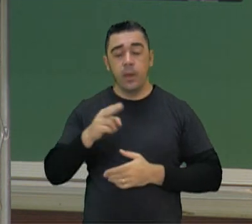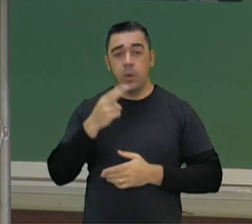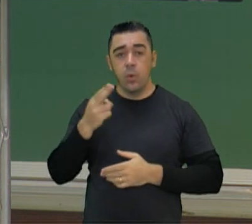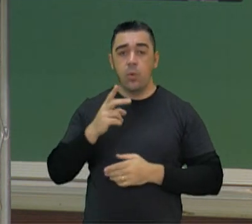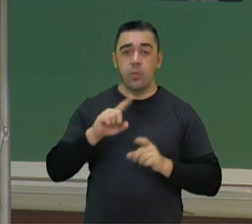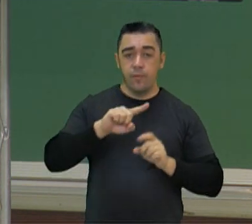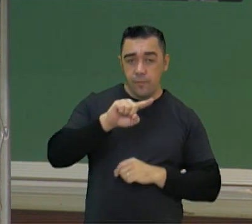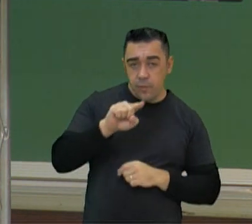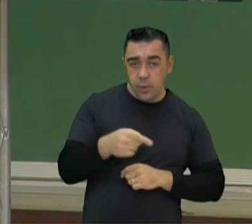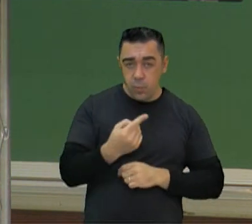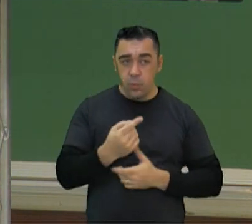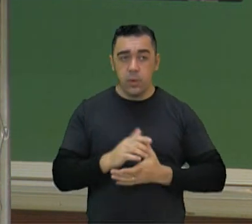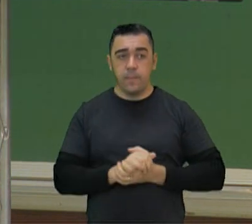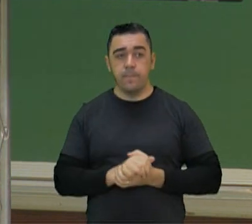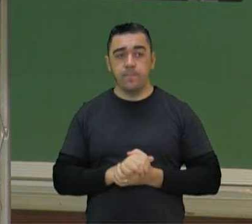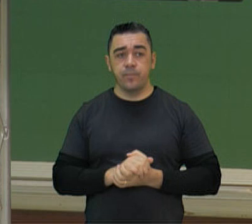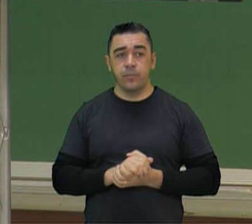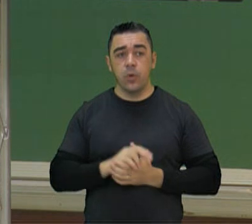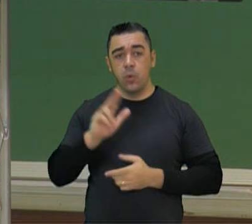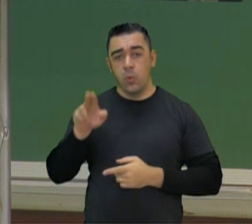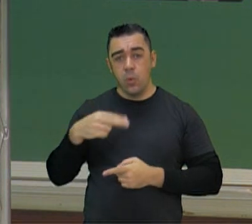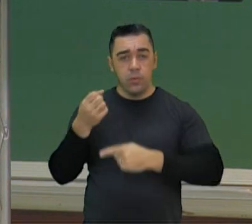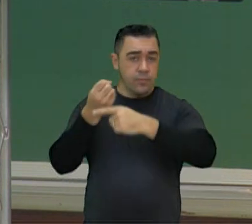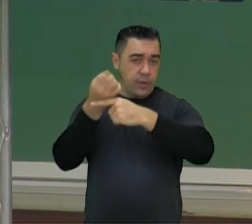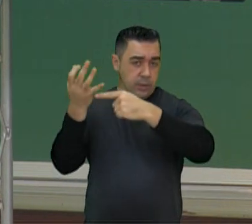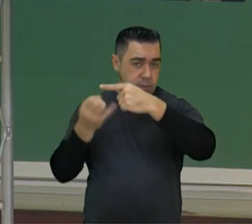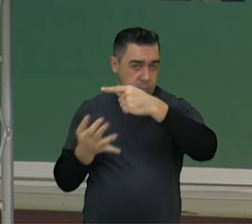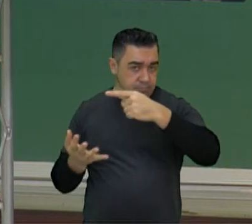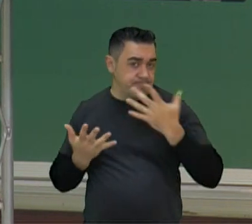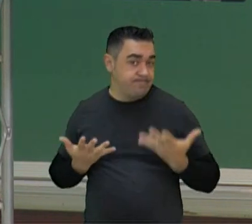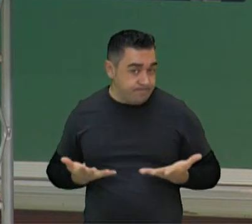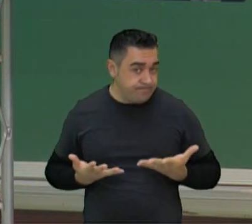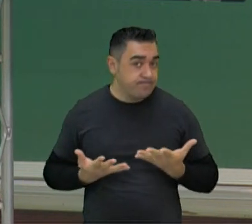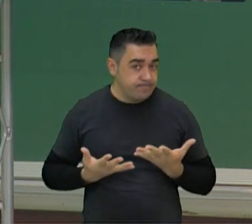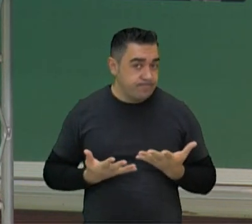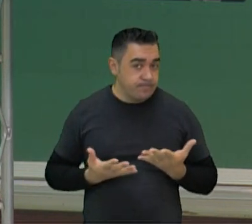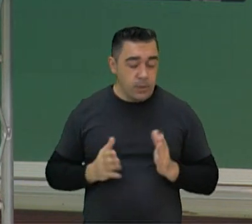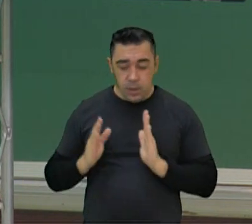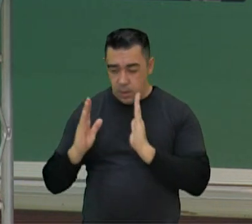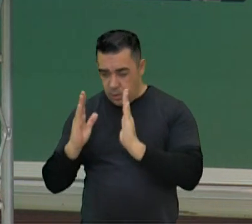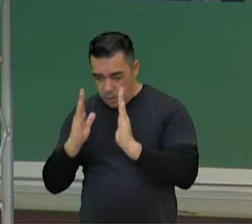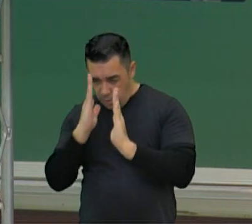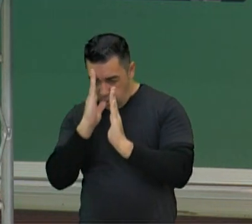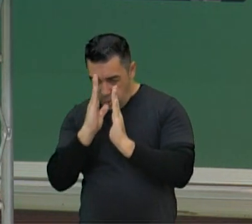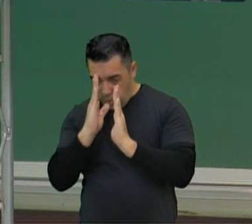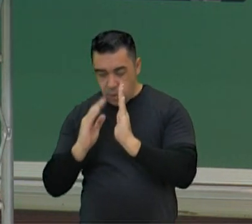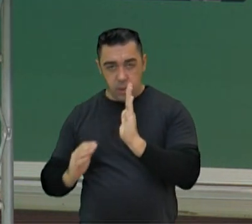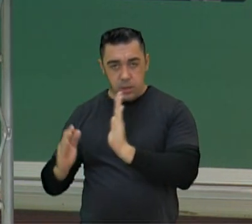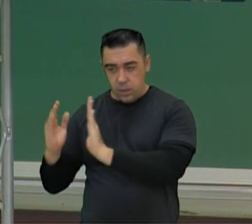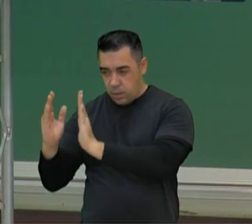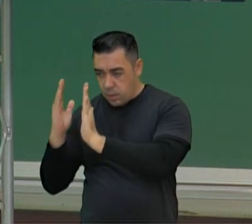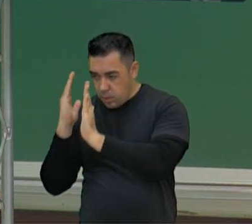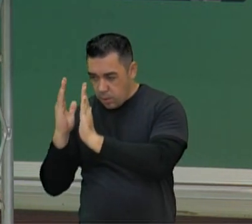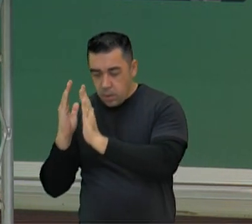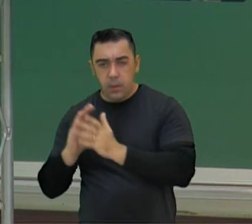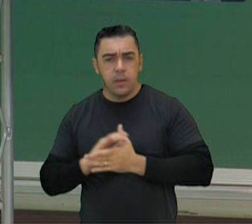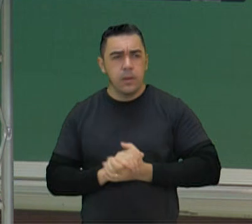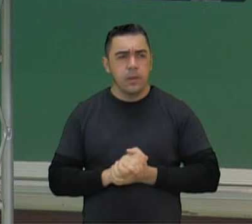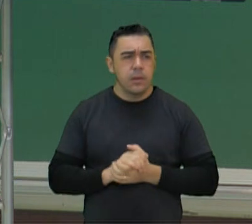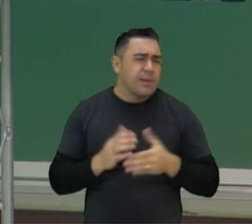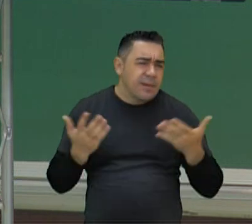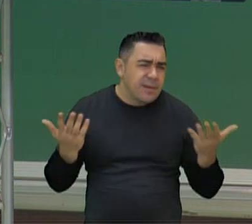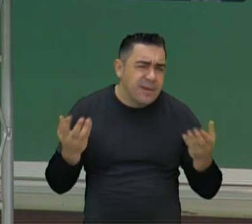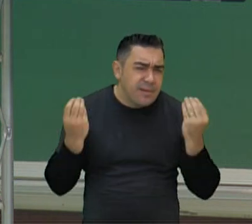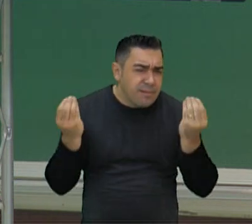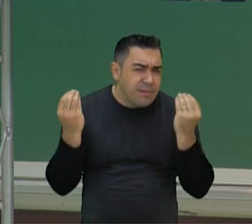decimal ou fração. Ele vai estar entre o número inteiro. Mas